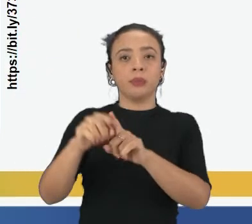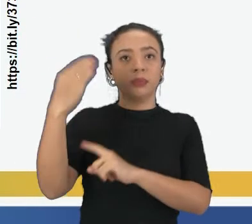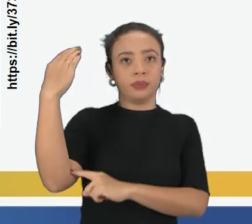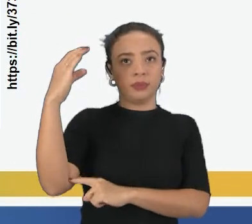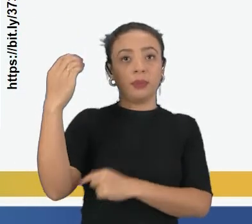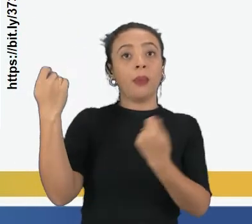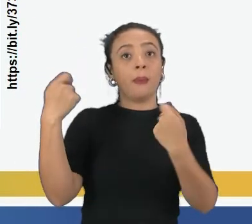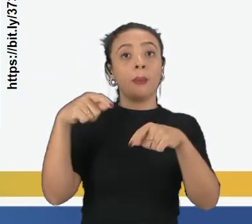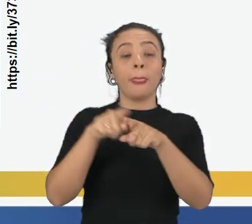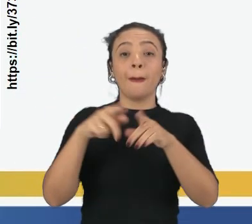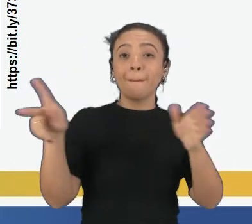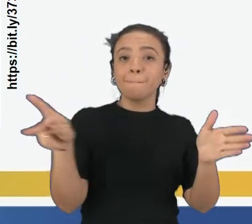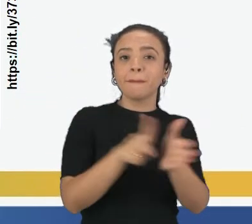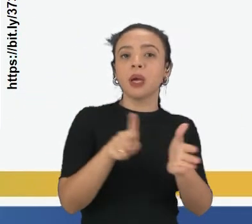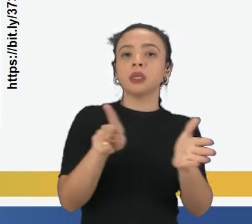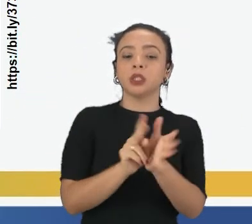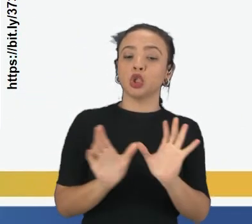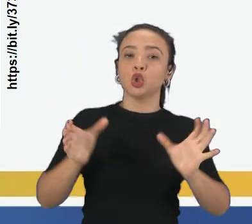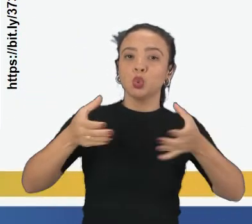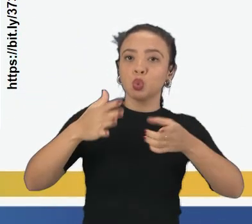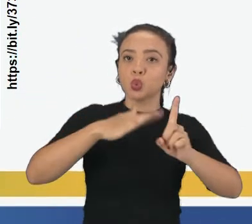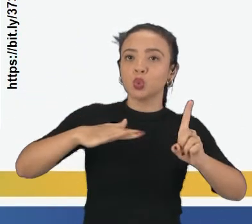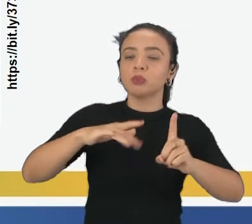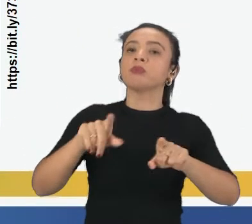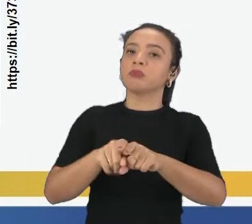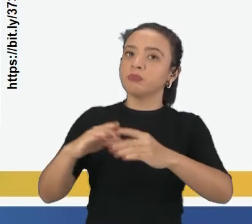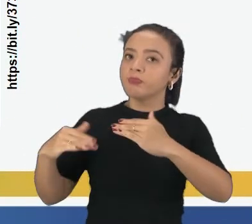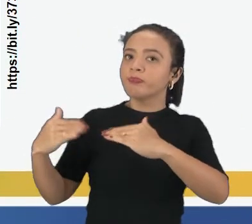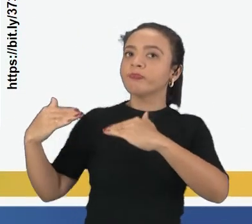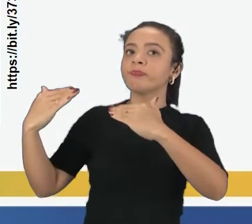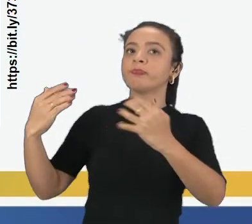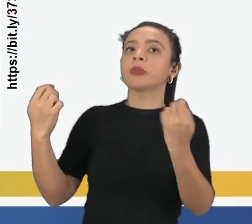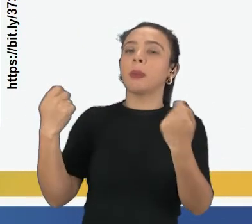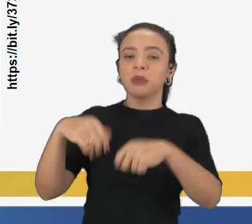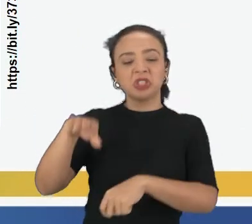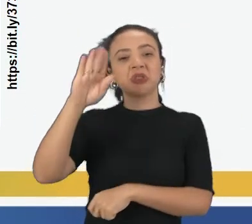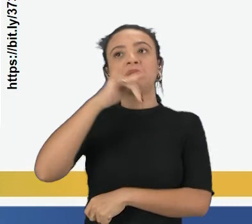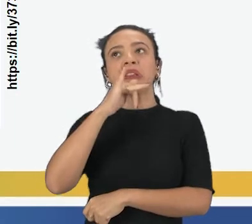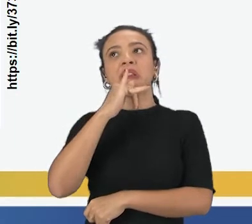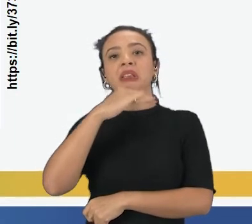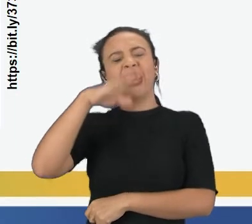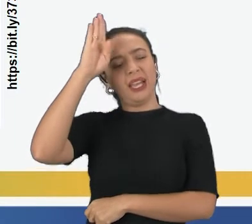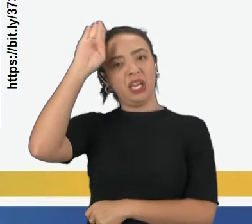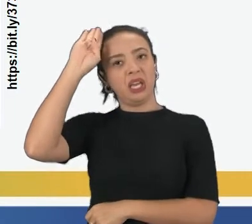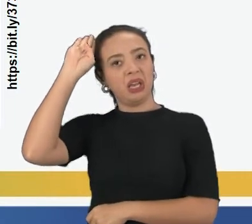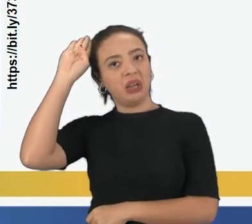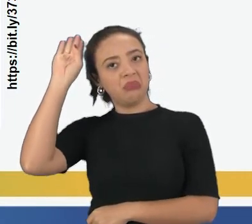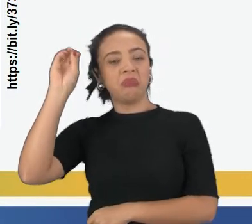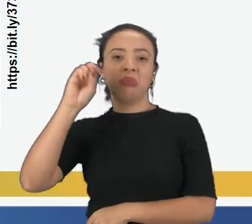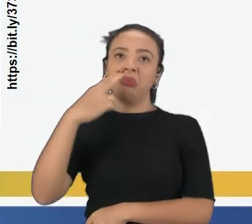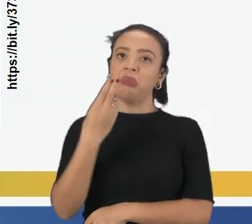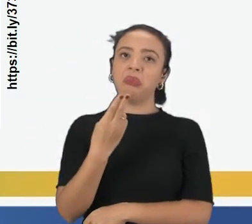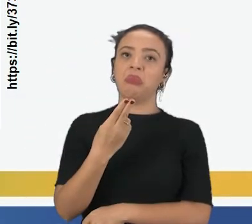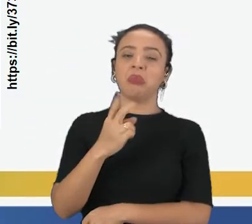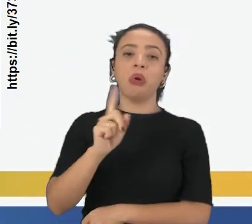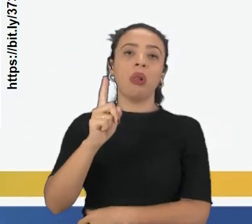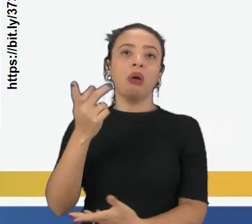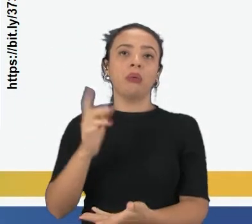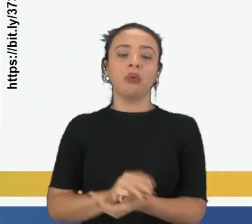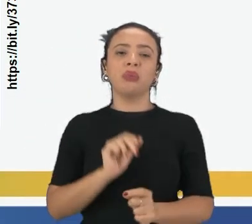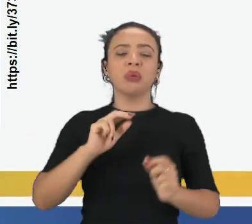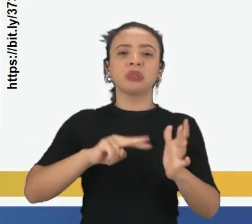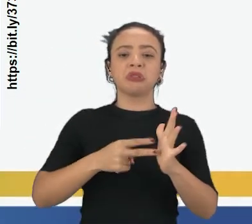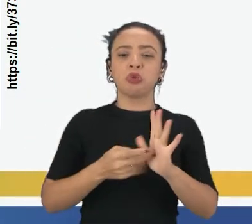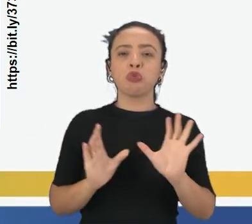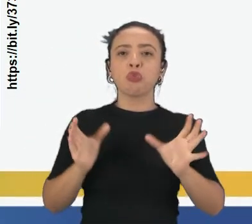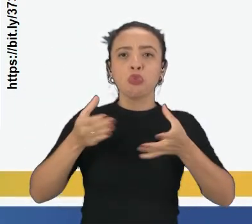mas também pertence a um circo onde se desenvolveu que pode ser acadêmico ou não pode ter que é um